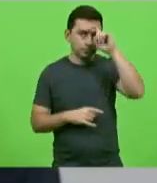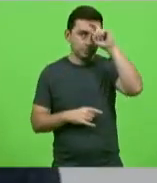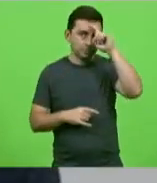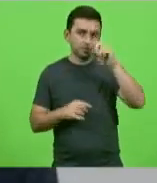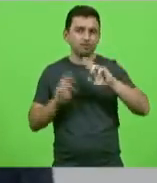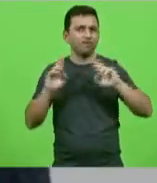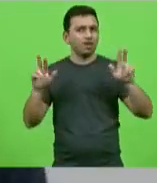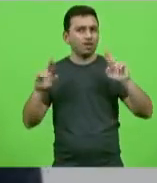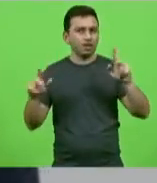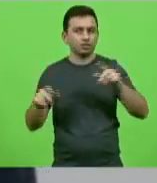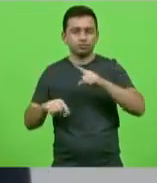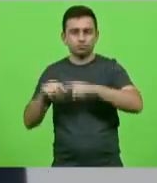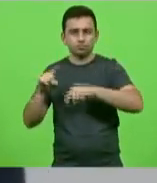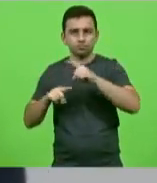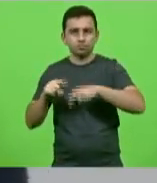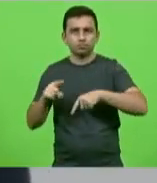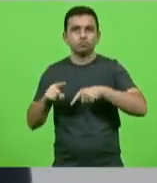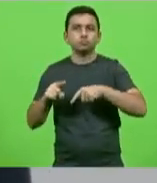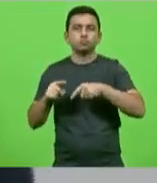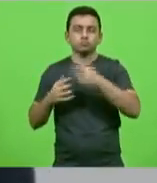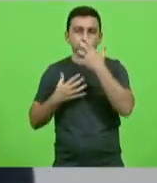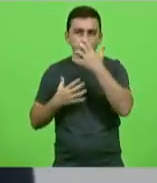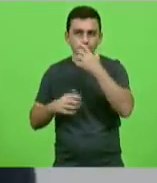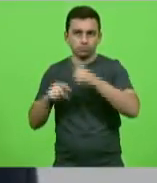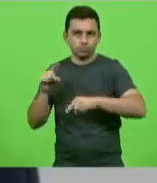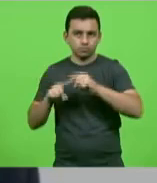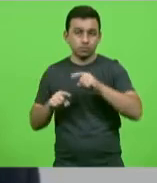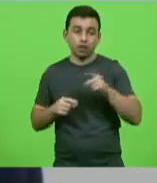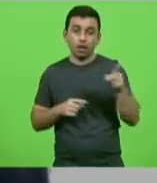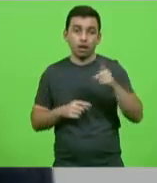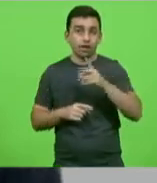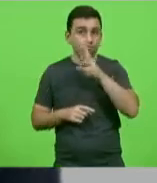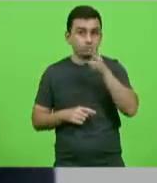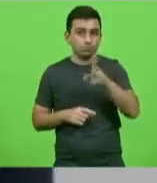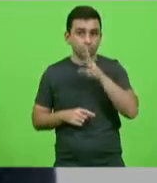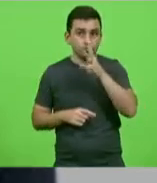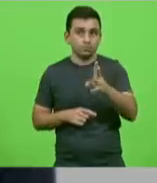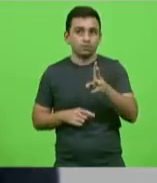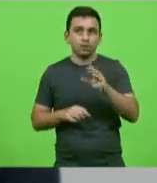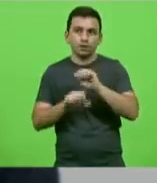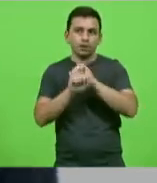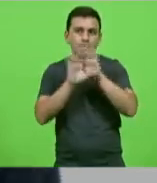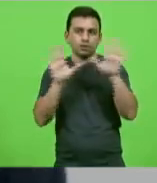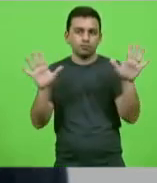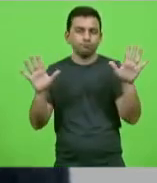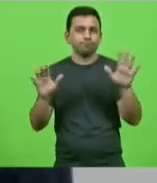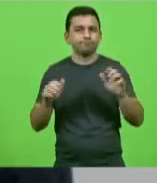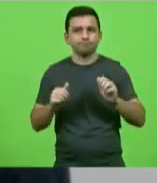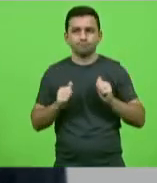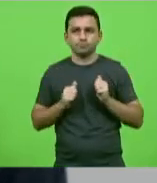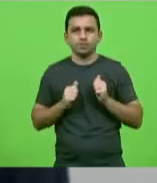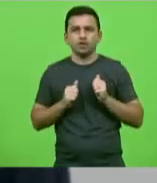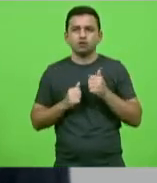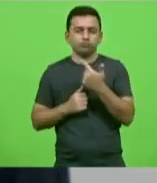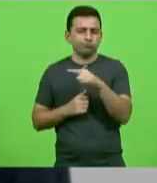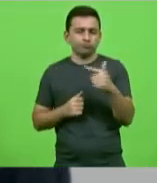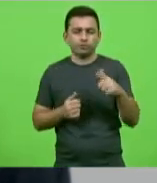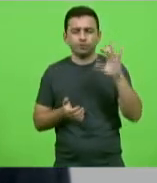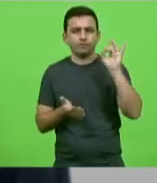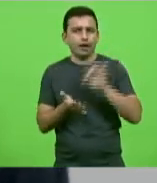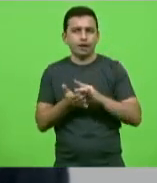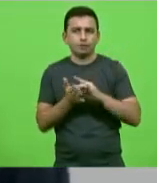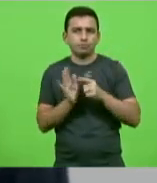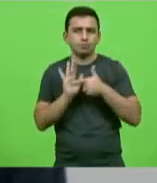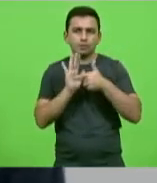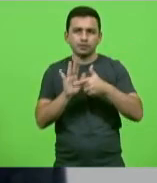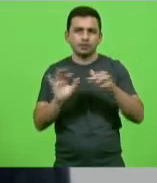realidade do caso dos respiradores, a acusação, ao meu sentir, é claramente inépita. Além de não haver fatos